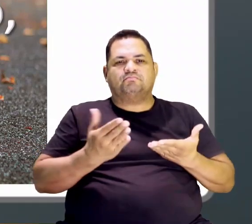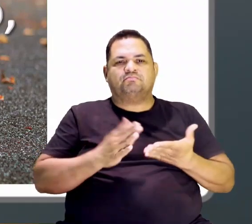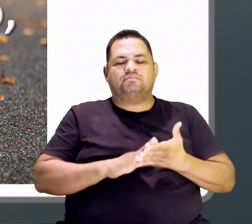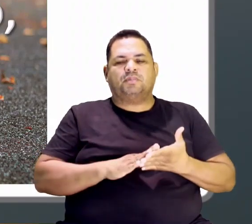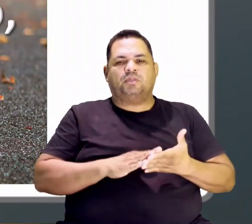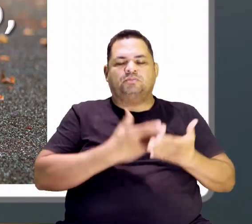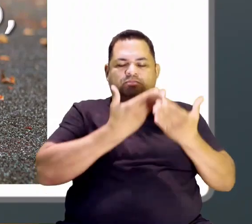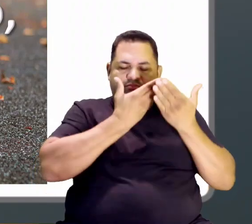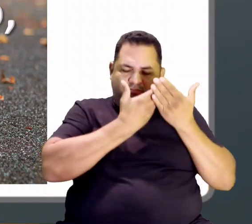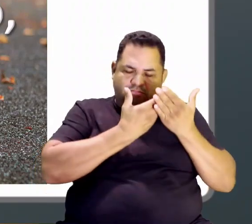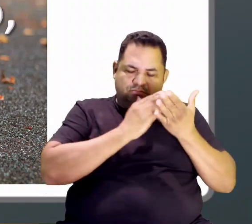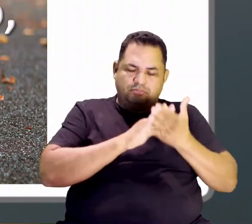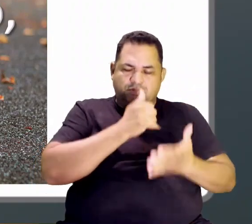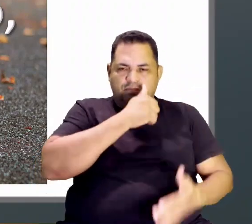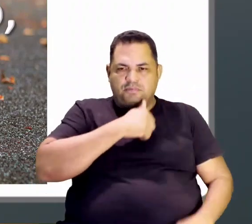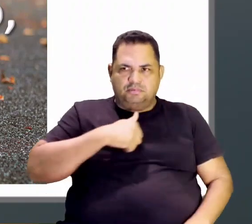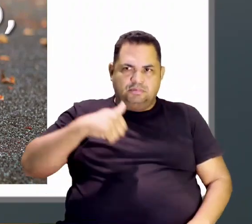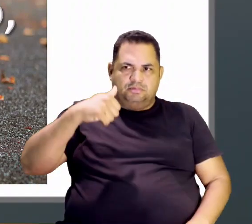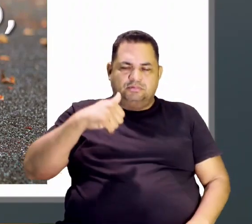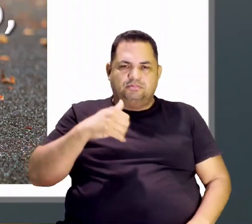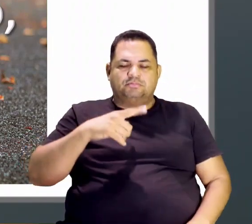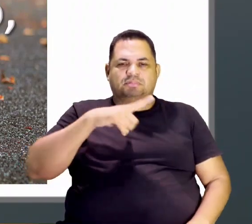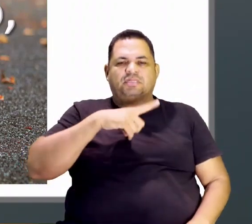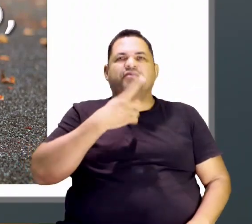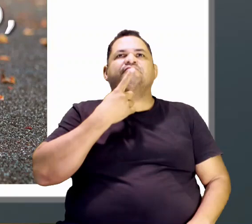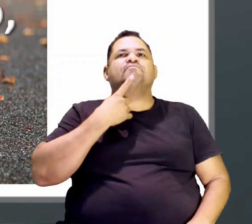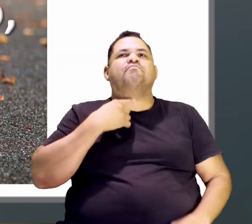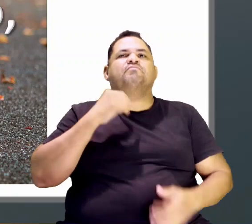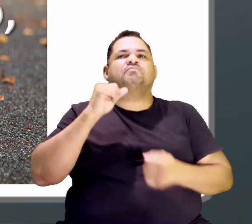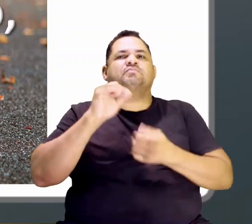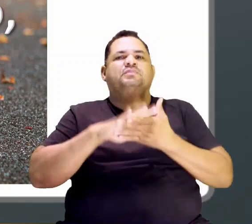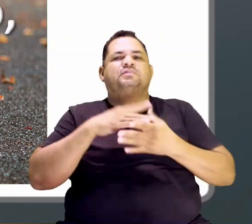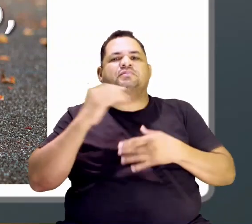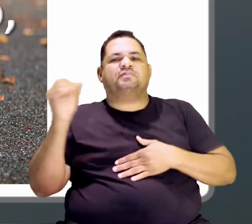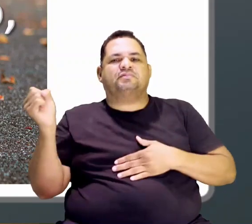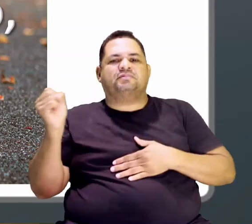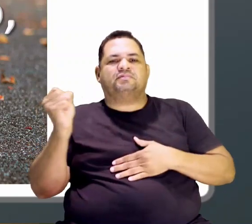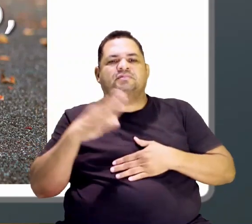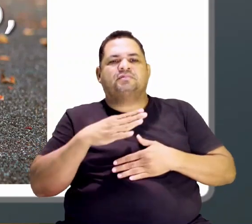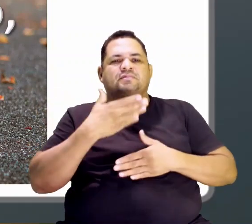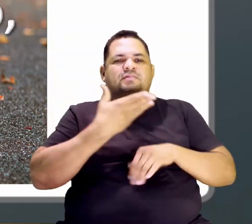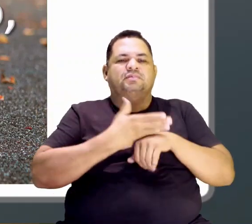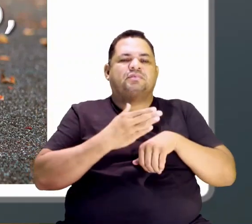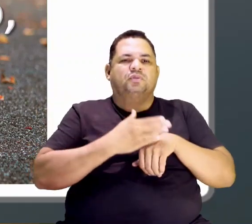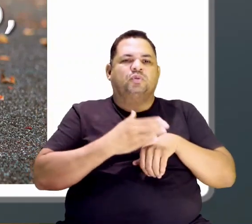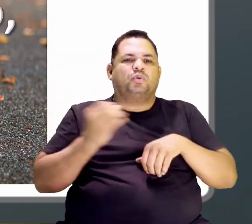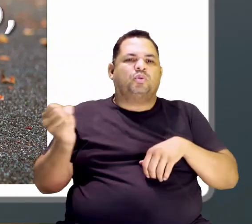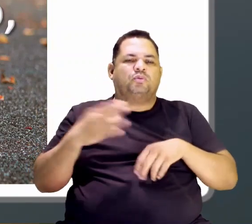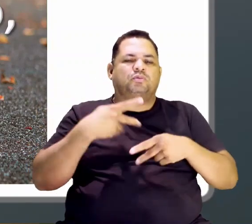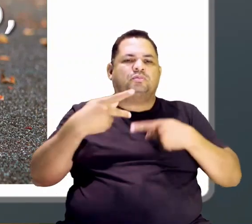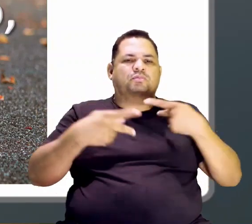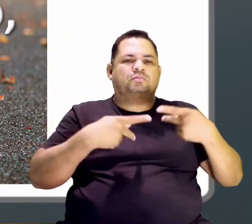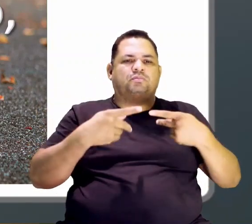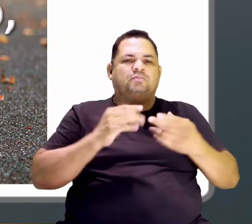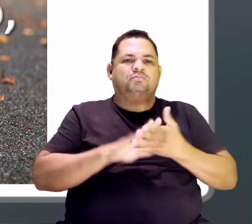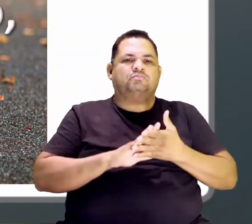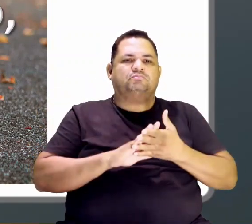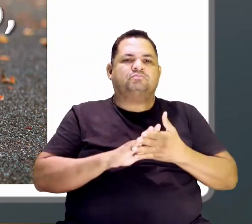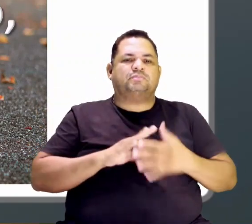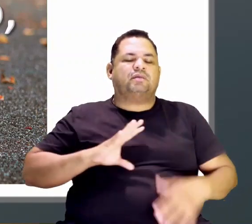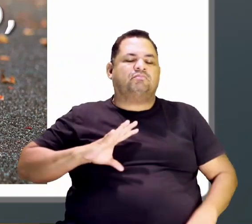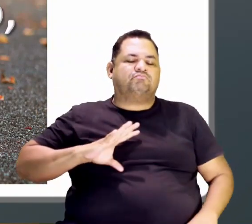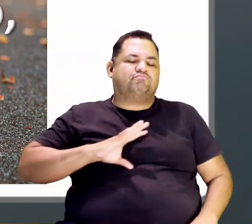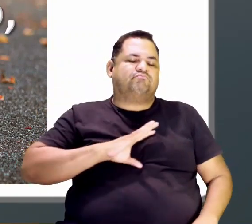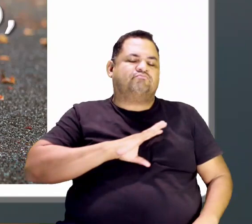vontade de executar novos projetos, de viajar. Eu sou uma pessoa, gente, que ama viver. Vocês já